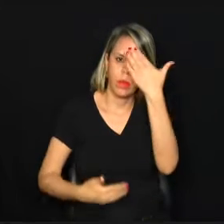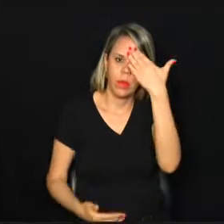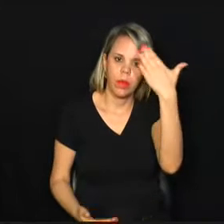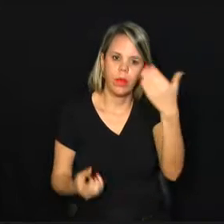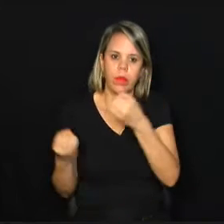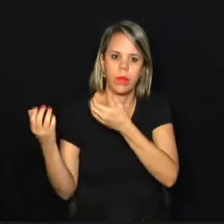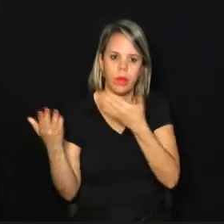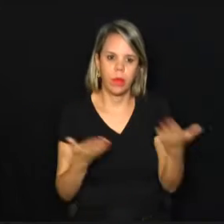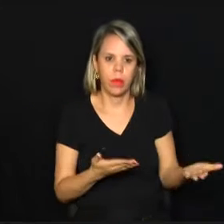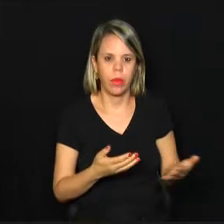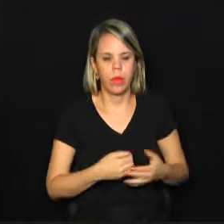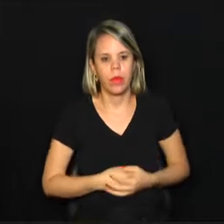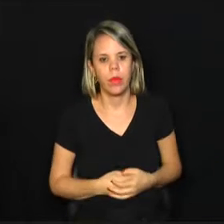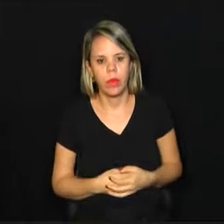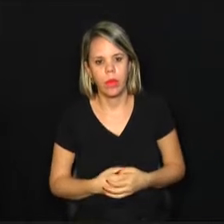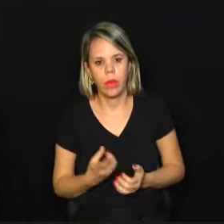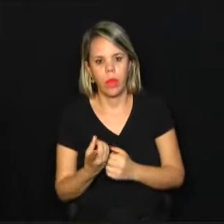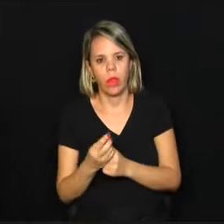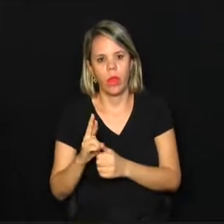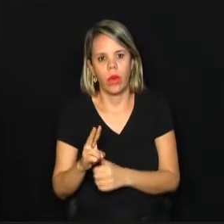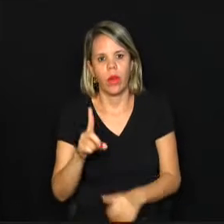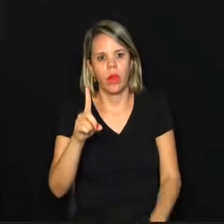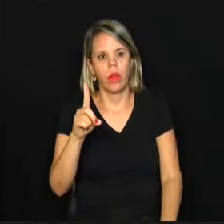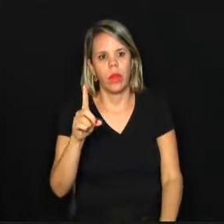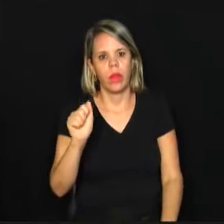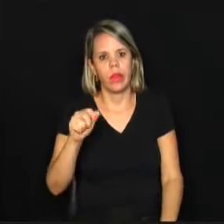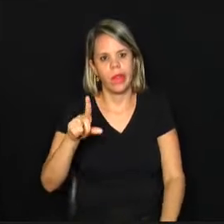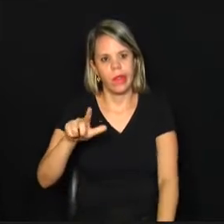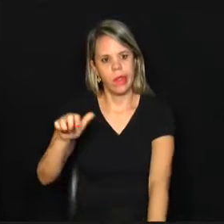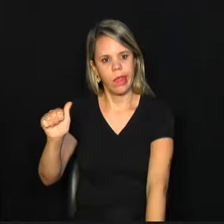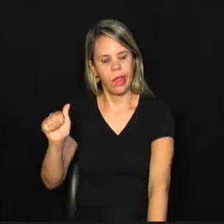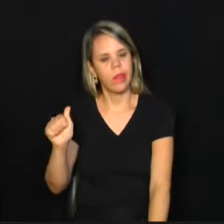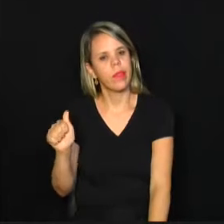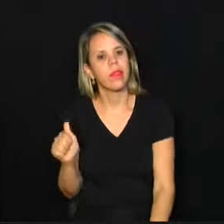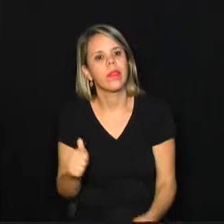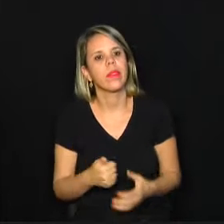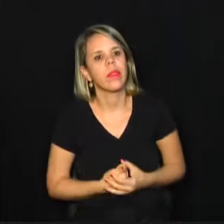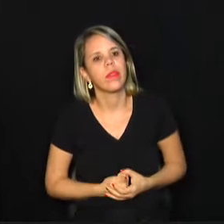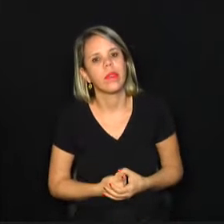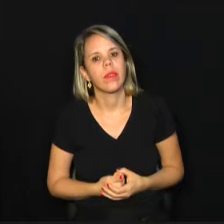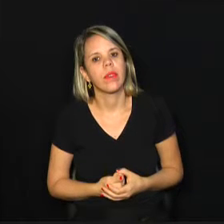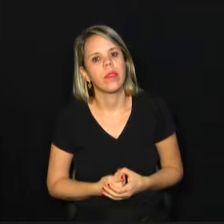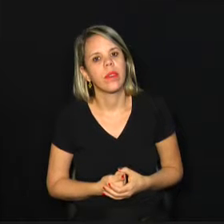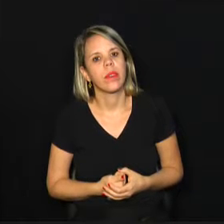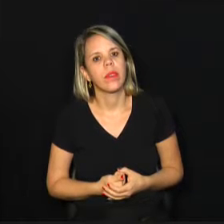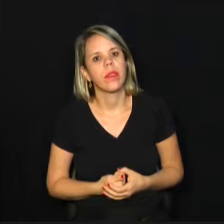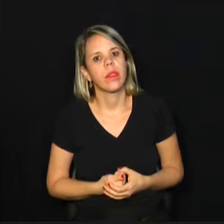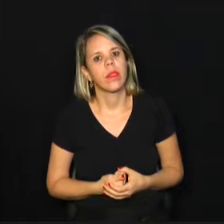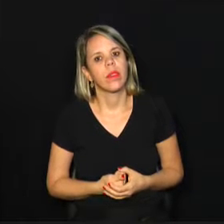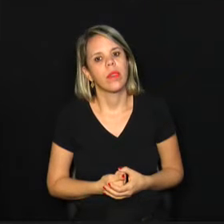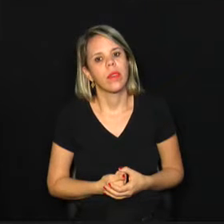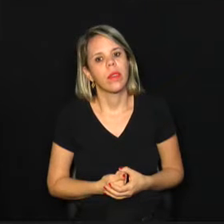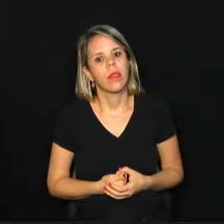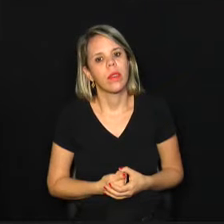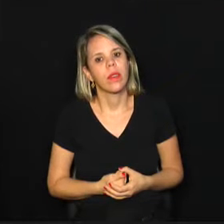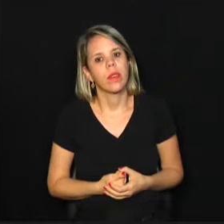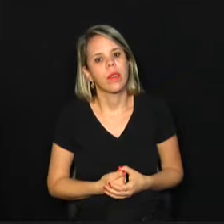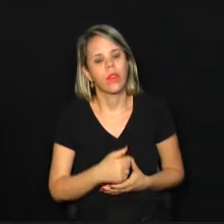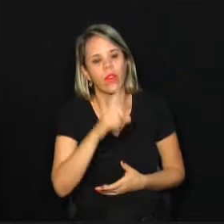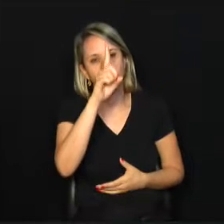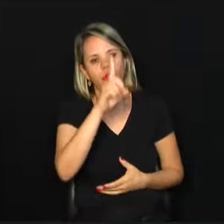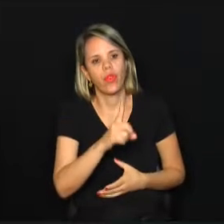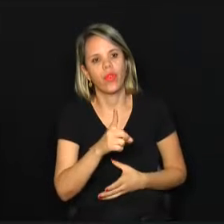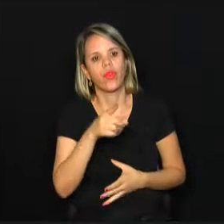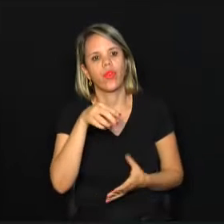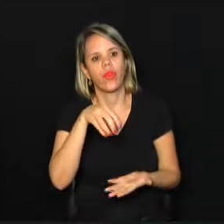muito bem-vindo. Doutora Daniela Fonseca Calado Nunes, diretora jurídica